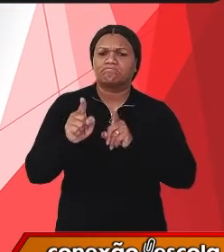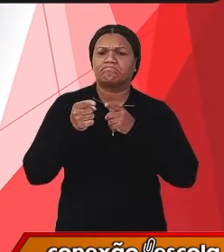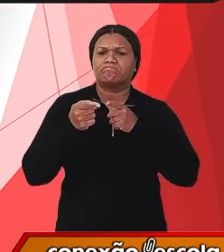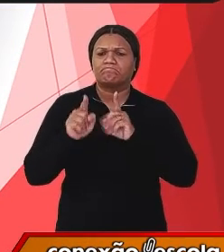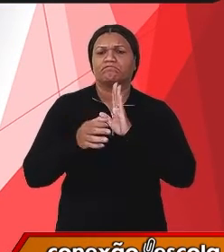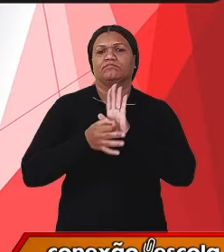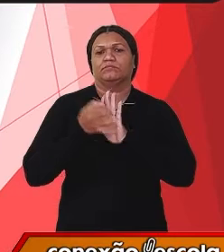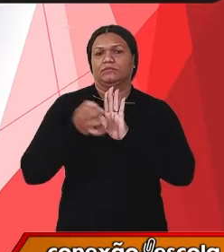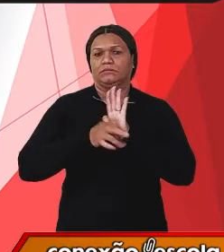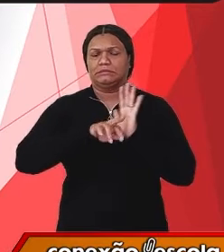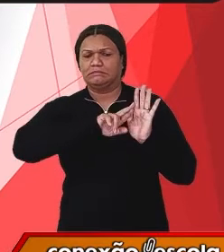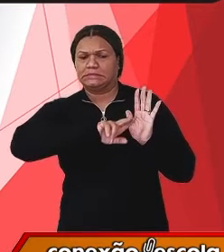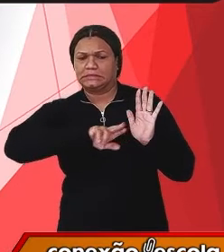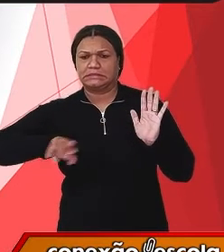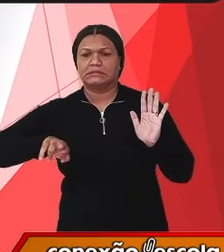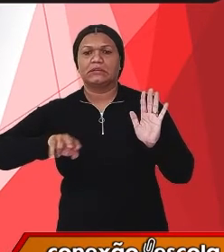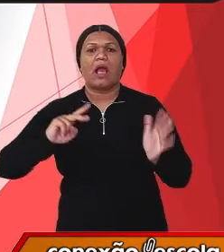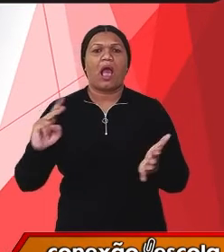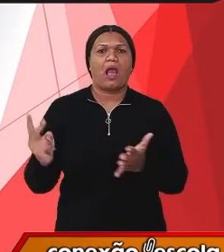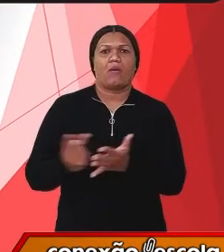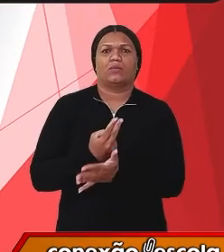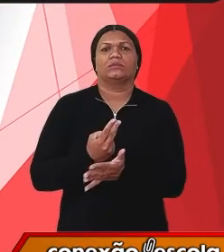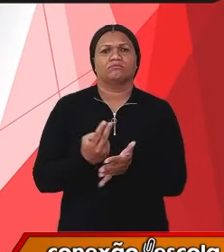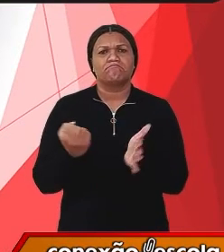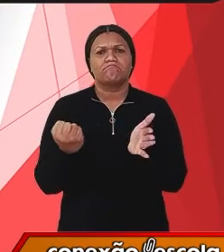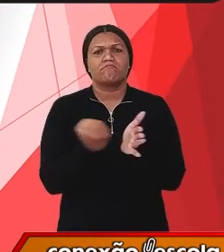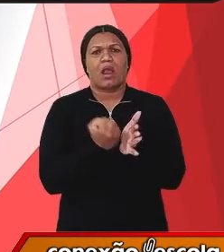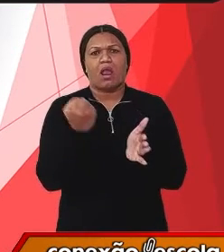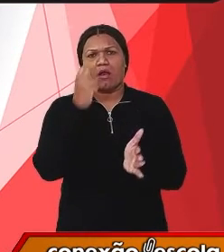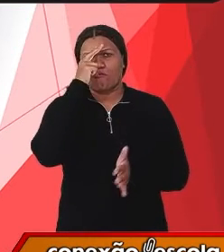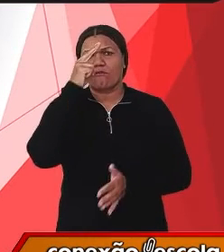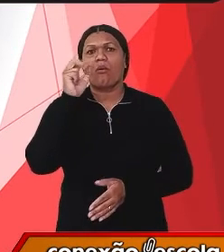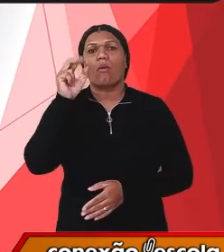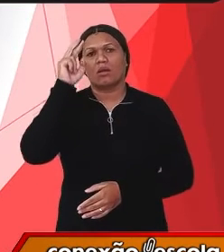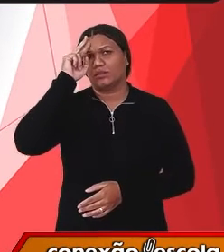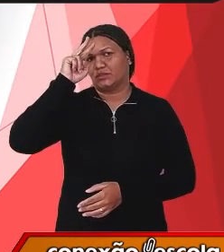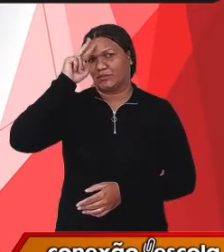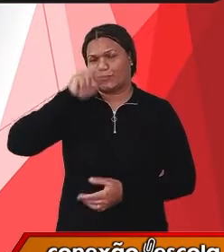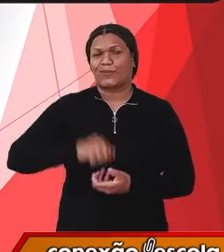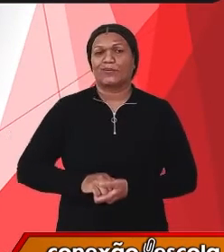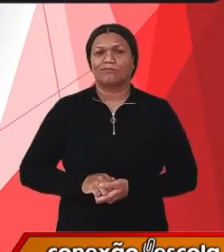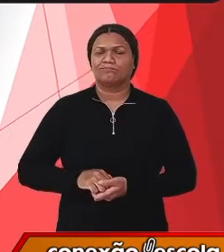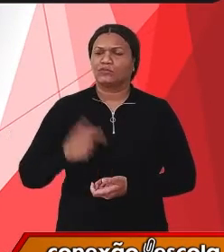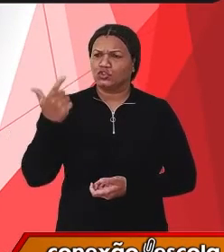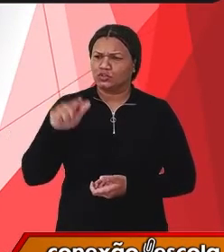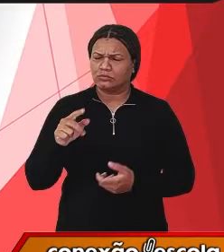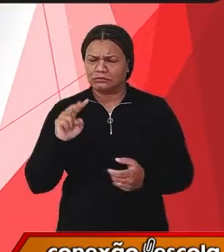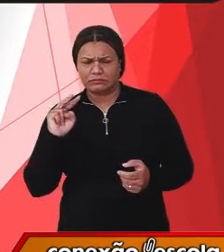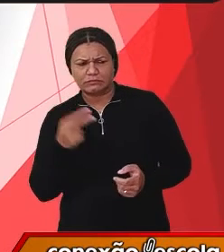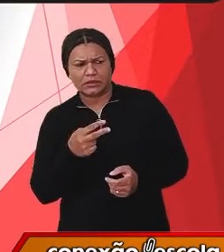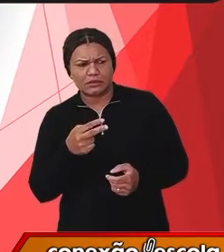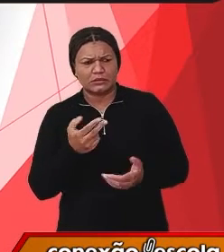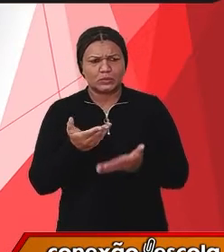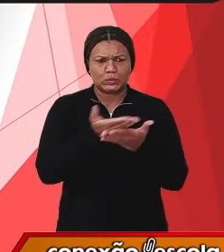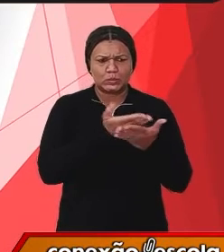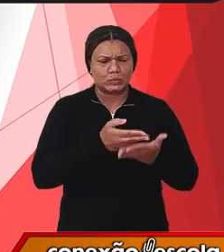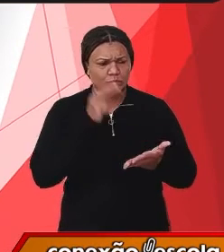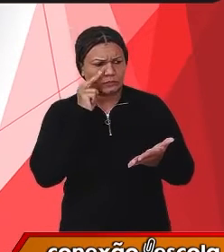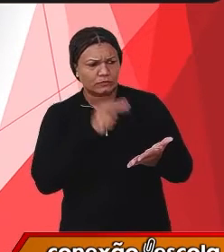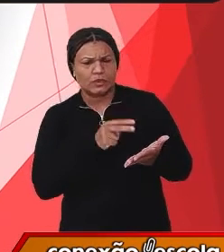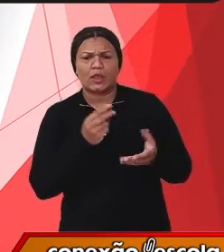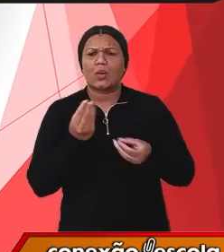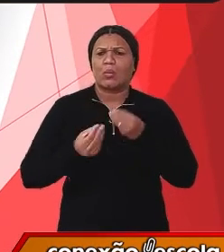fatos históricos. E esses fatos históricos, então, têm sido revistos, né? Então,